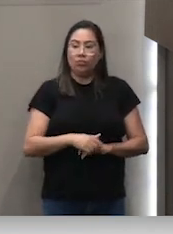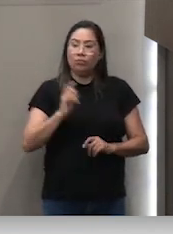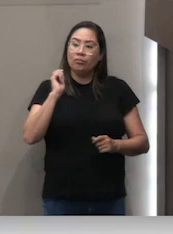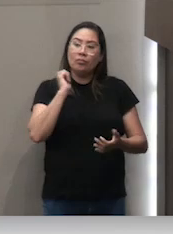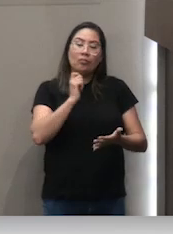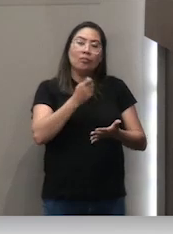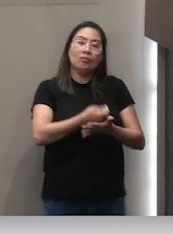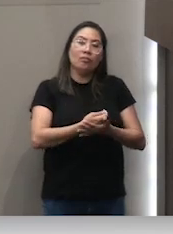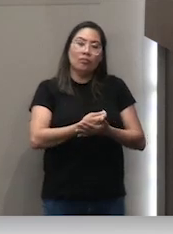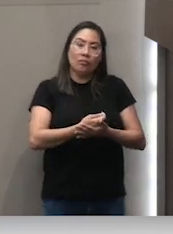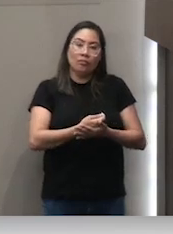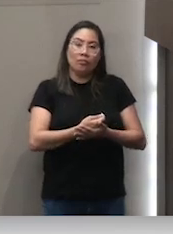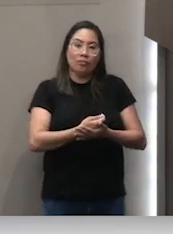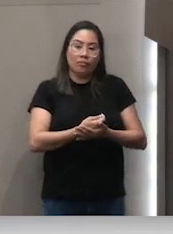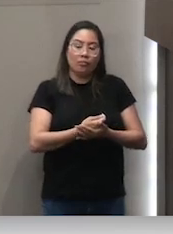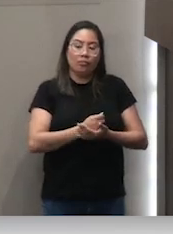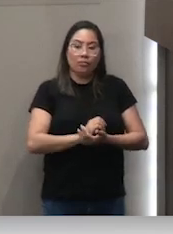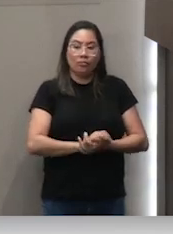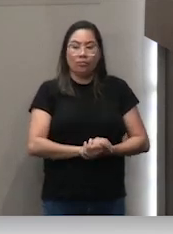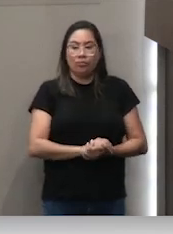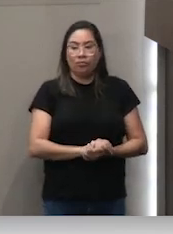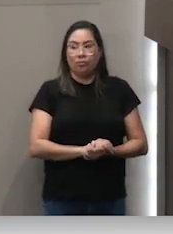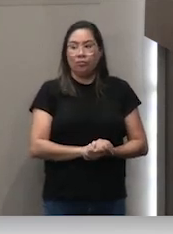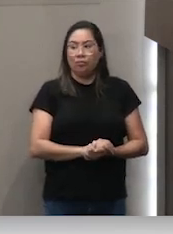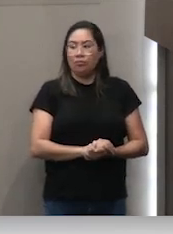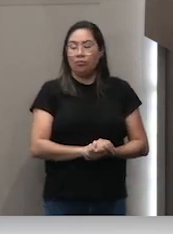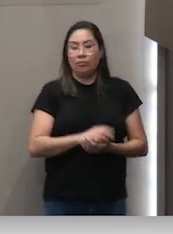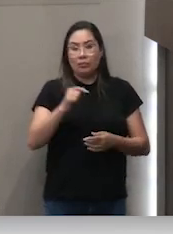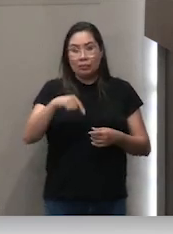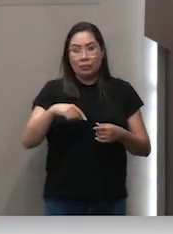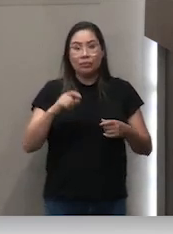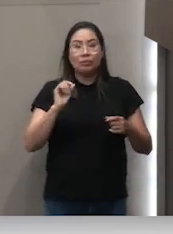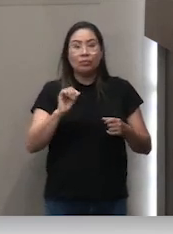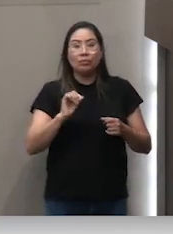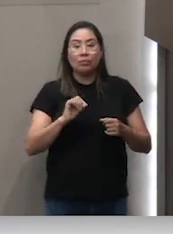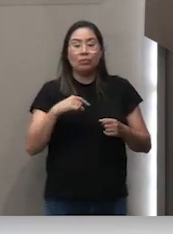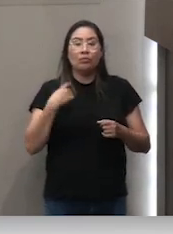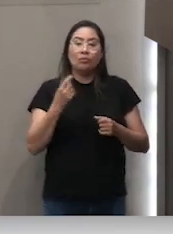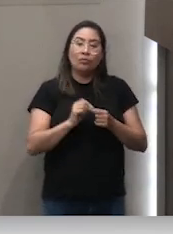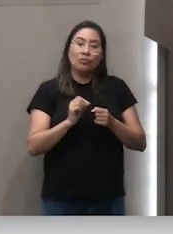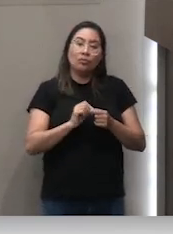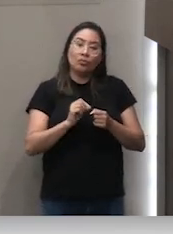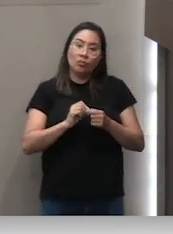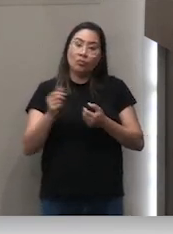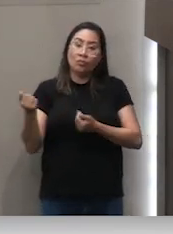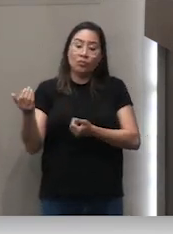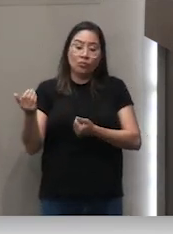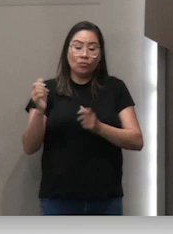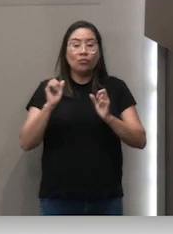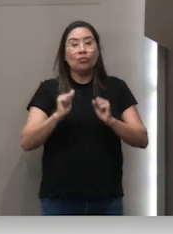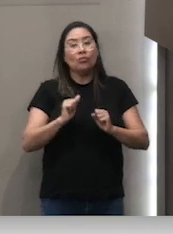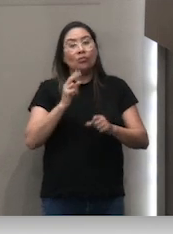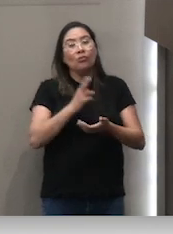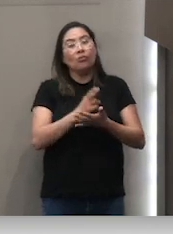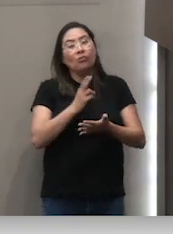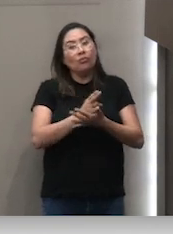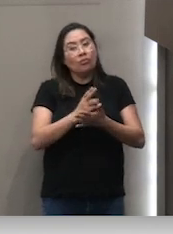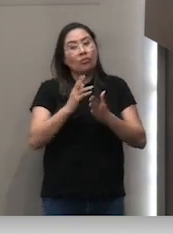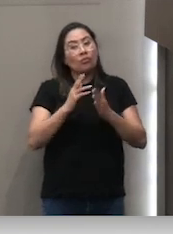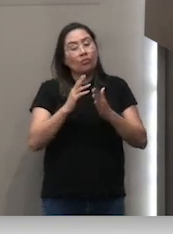pagar para servir o Exército. E essa unidade do Exército ia fazer com o quê? Que aqui os jovens pudessem continuar